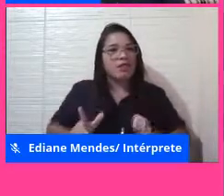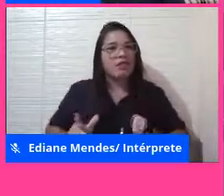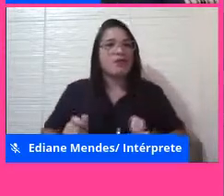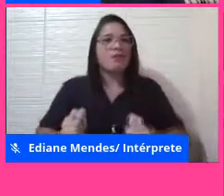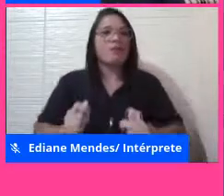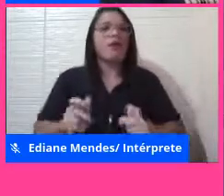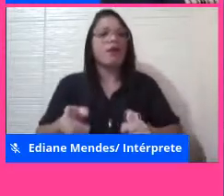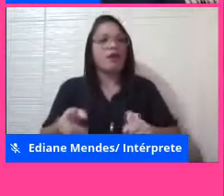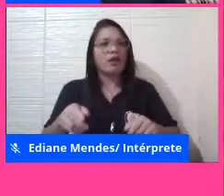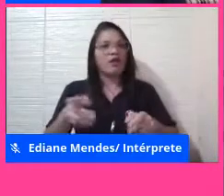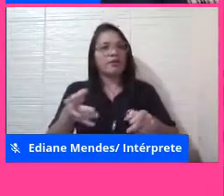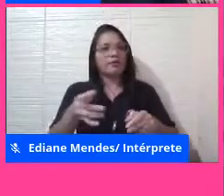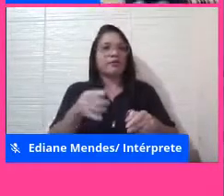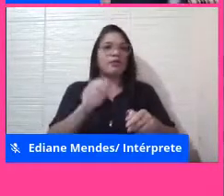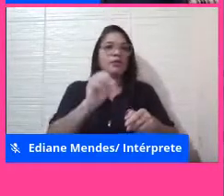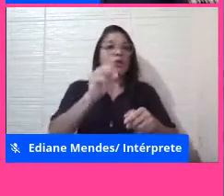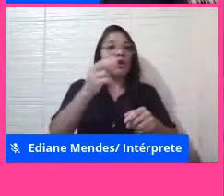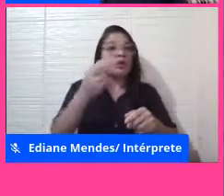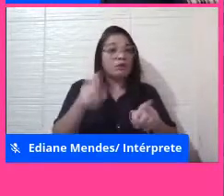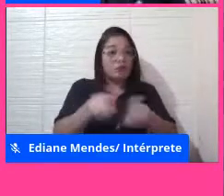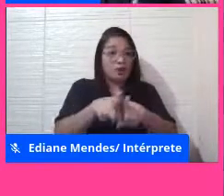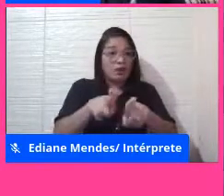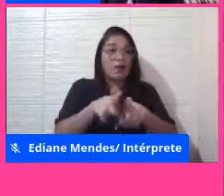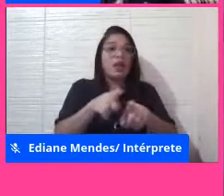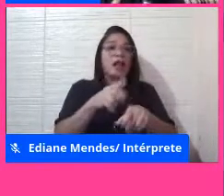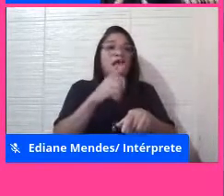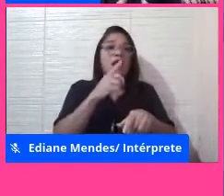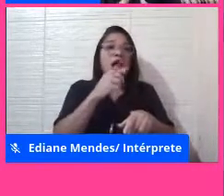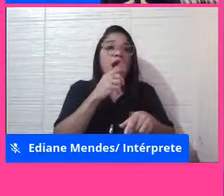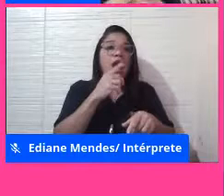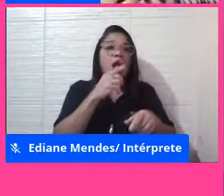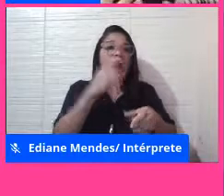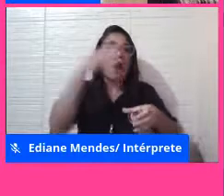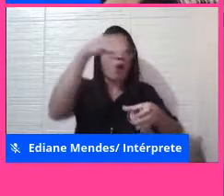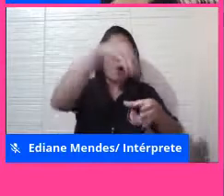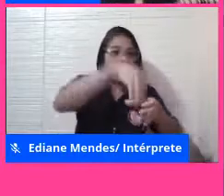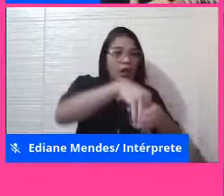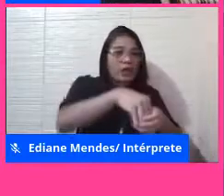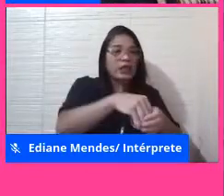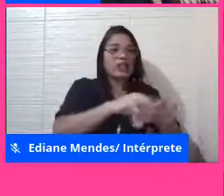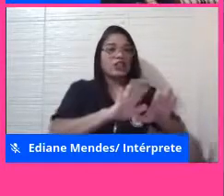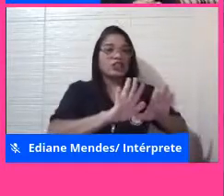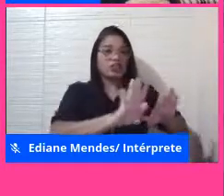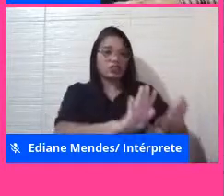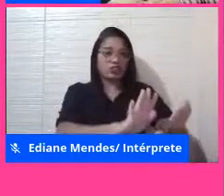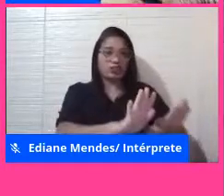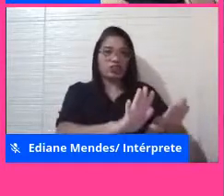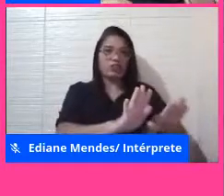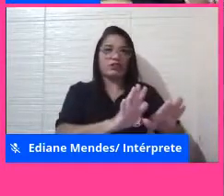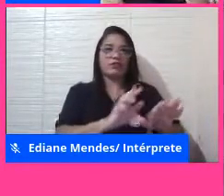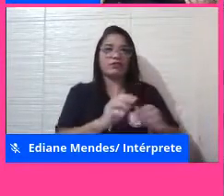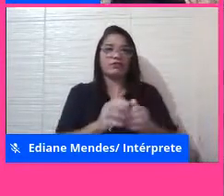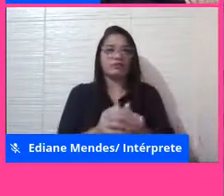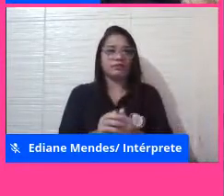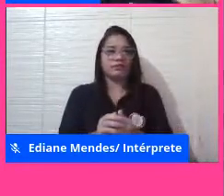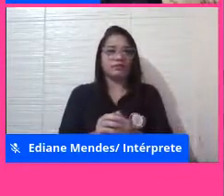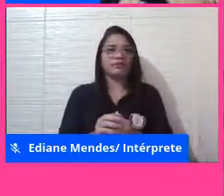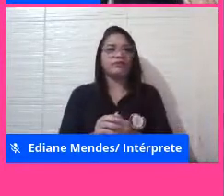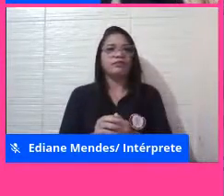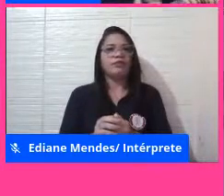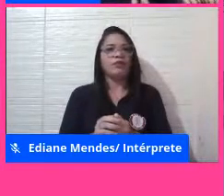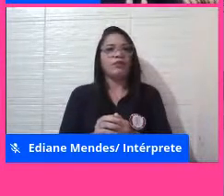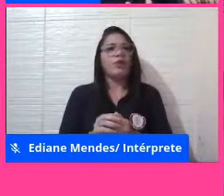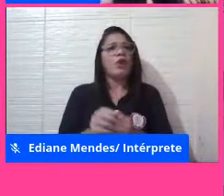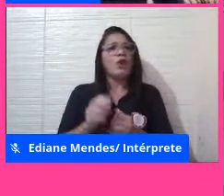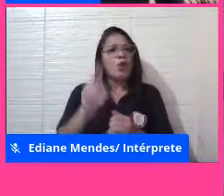curar com luz UV. E também a diferença dela é que, em vez do filamento plástico, o plástico propriamente dito,